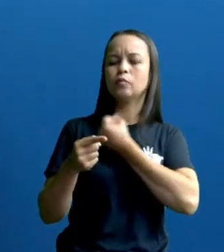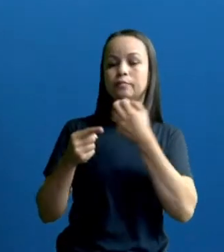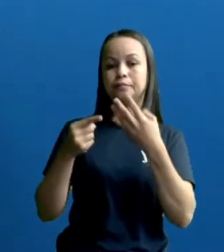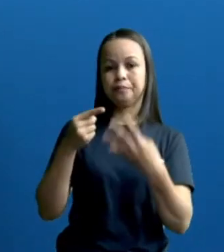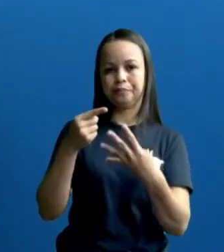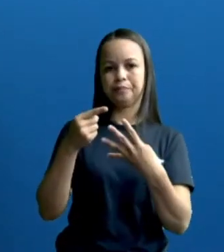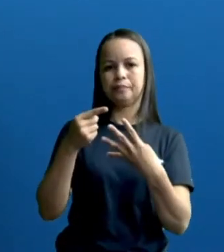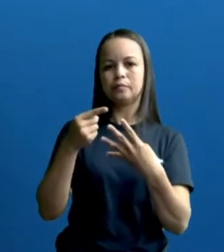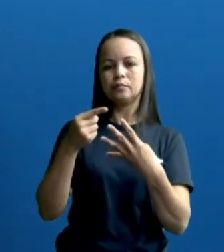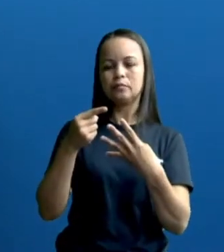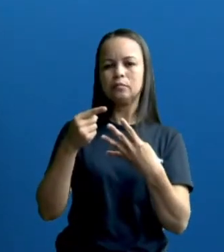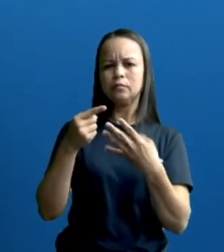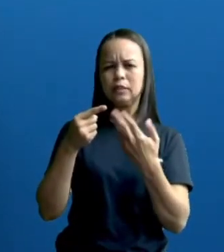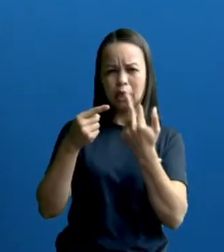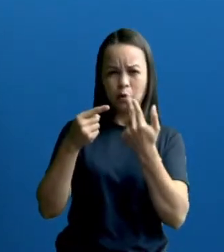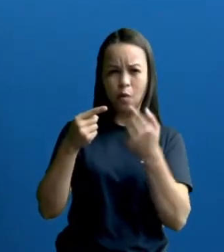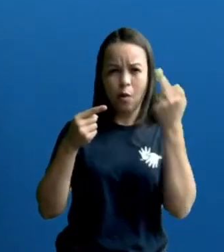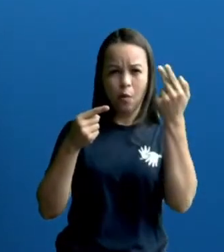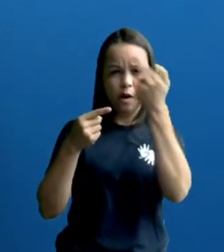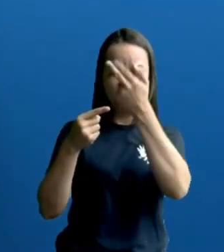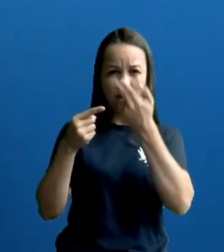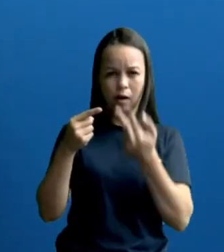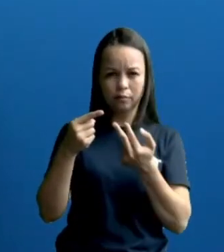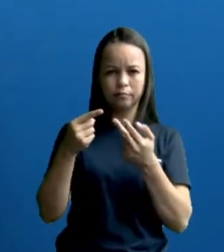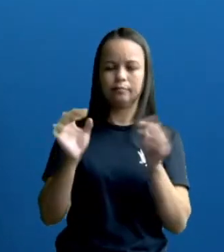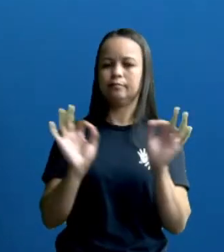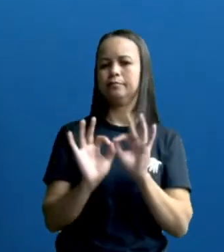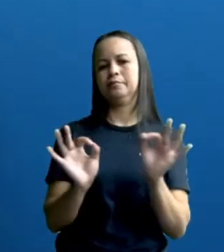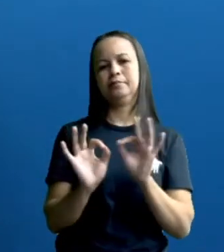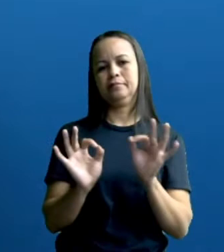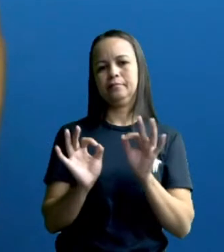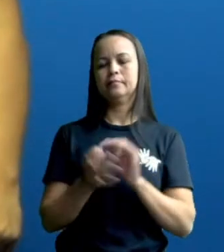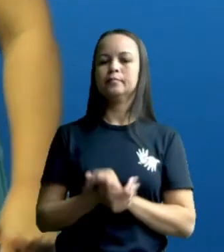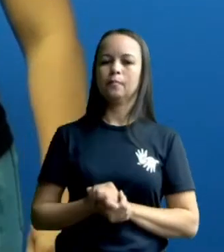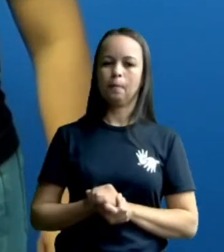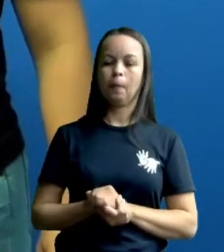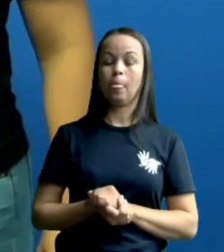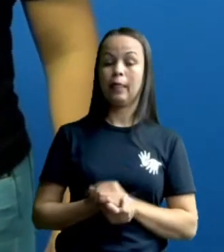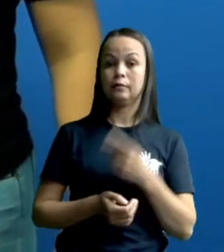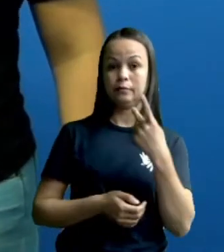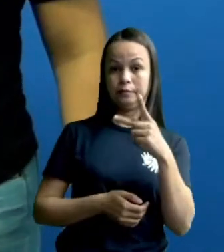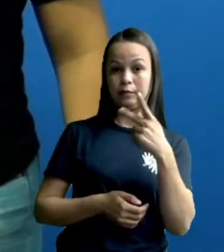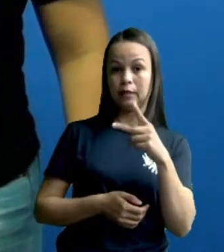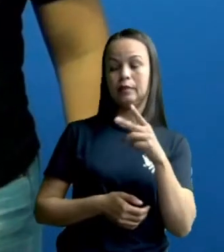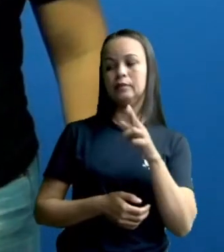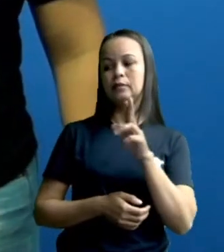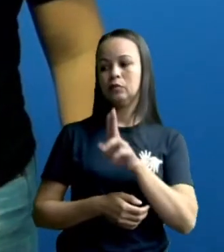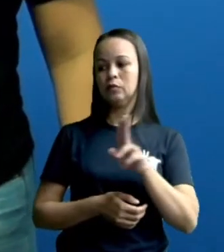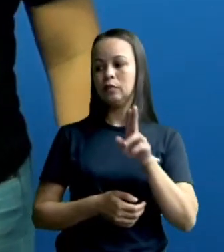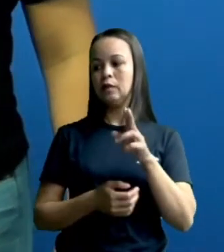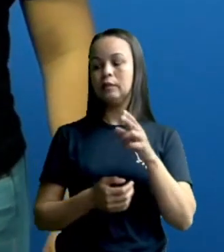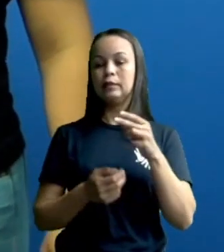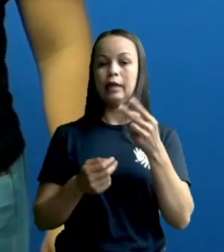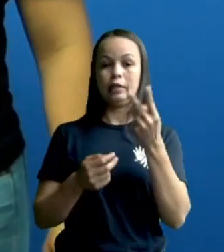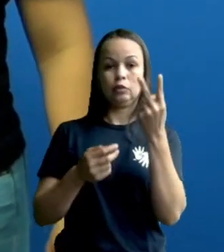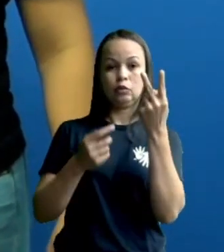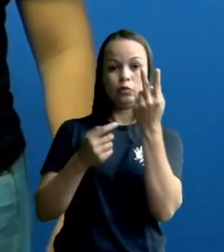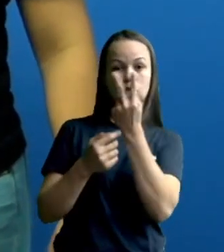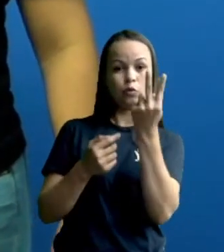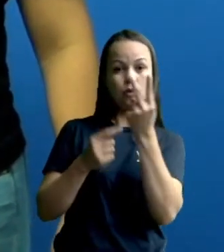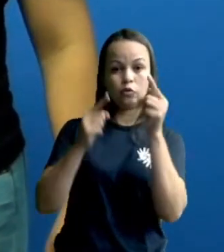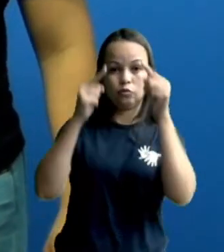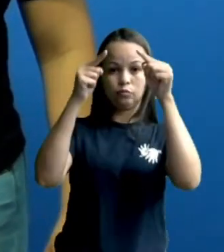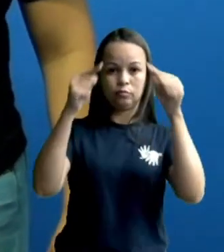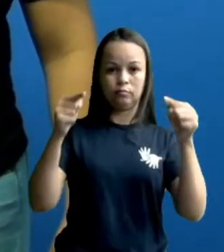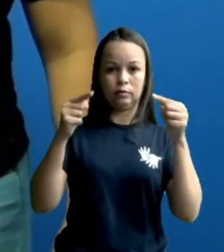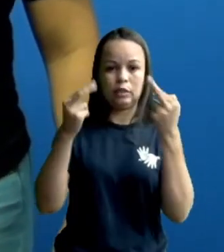4. É igual? Não. Então, esse triângulo tem 2 lados